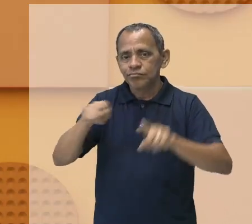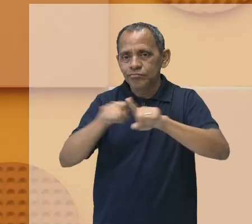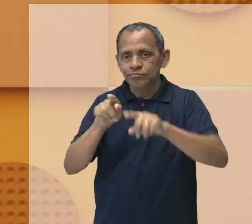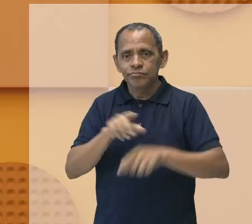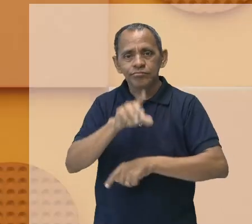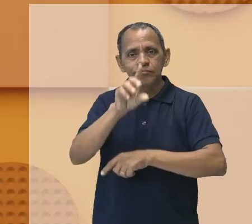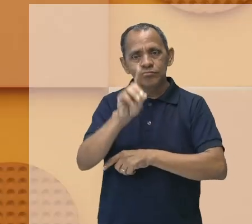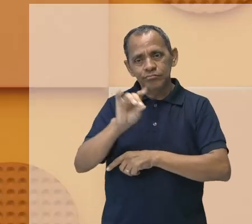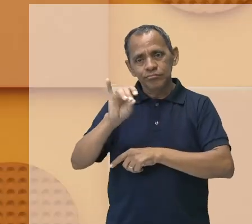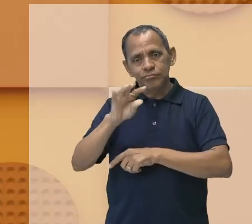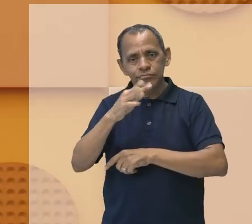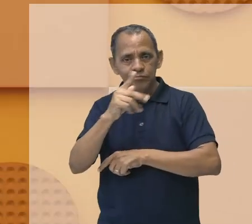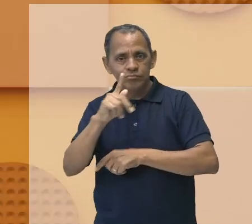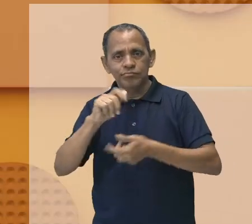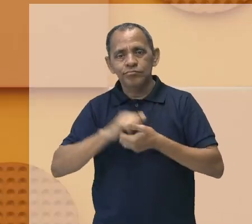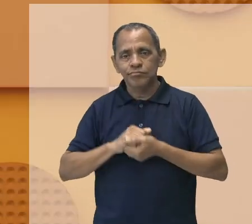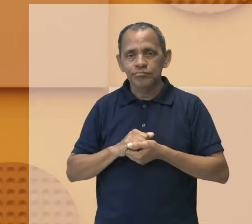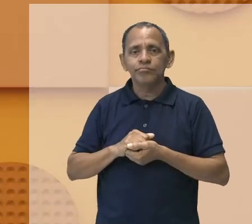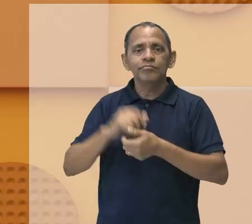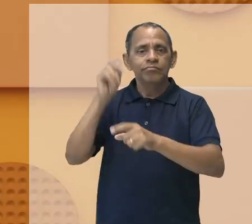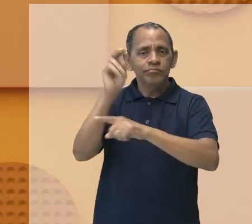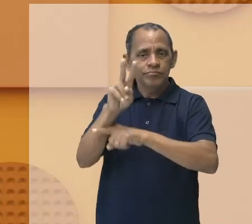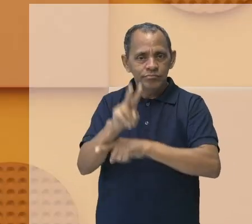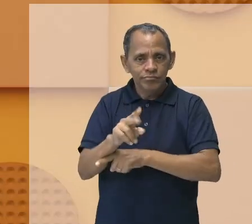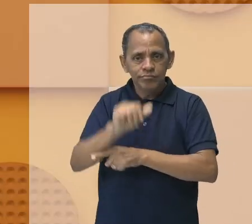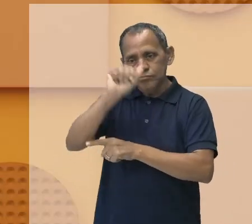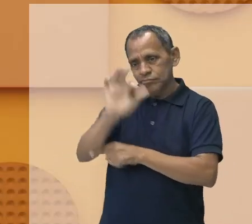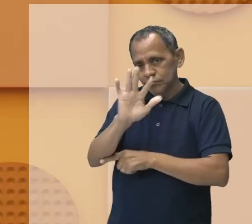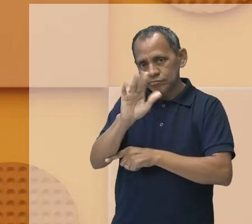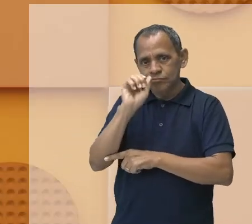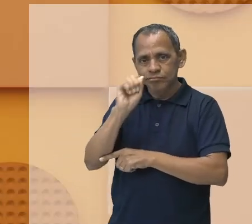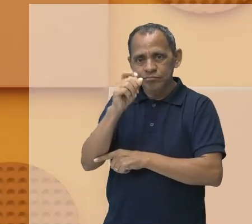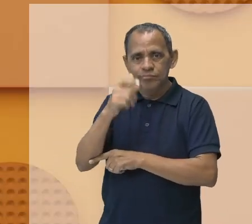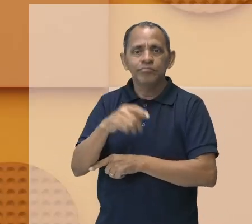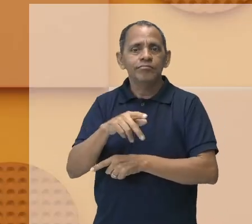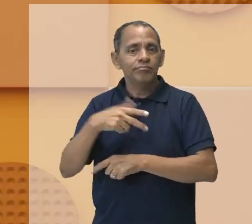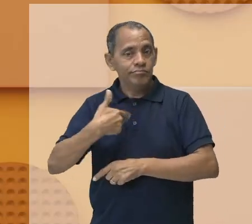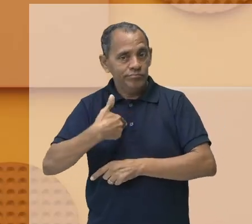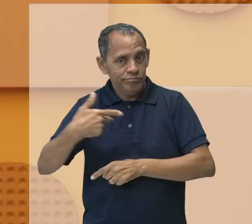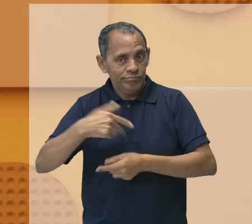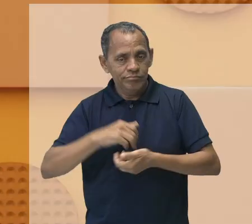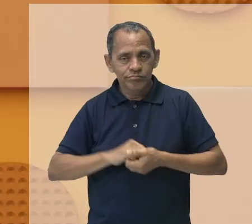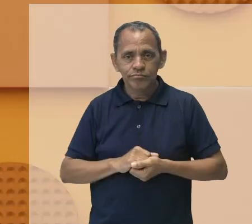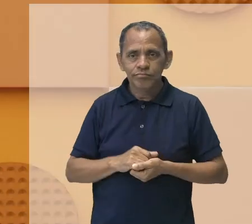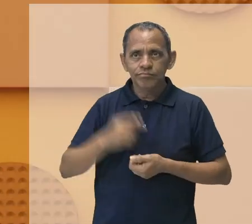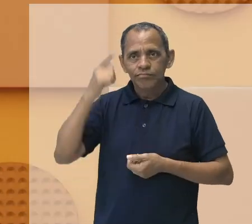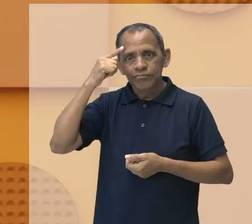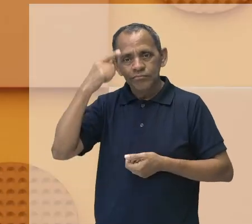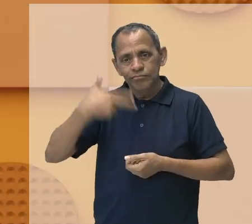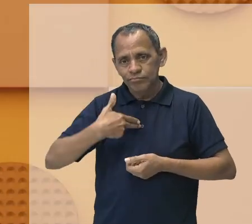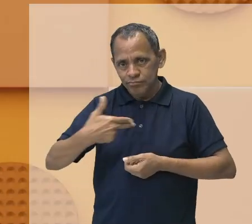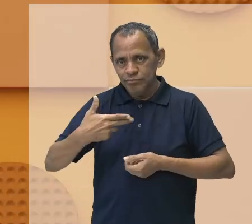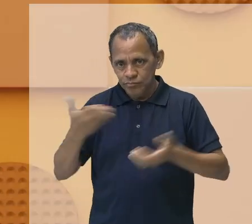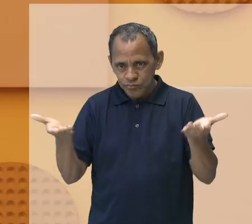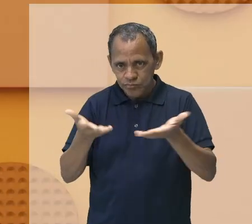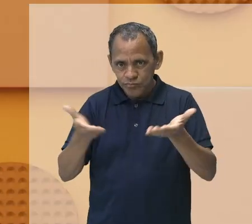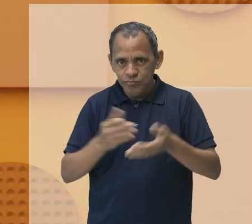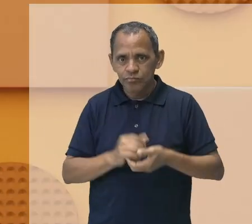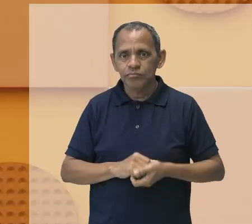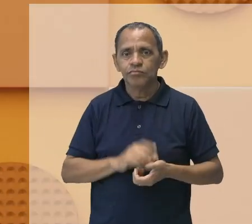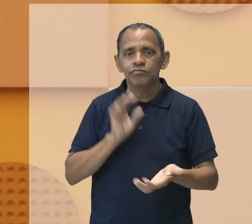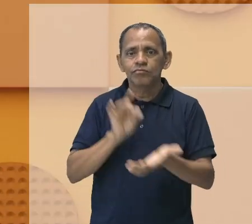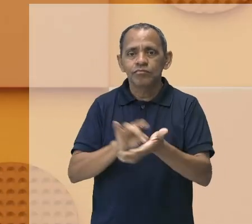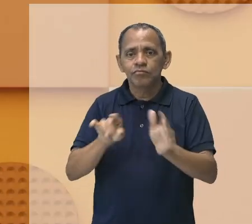foi encarregado diretamente de cuidar da imagem do Getúlio Vargas. Quando a gente pensa em Vargas nos dias de hoje, inclusive, a